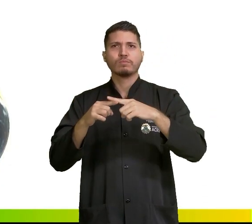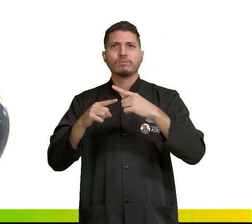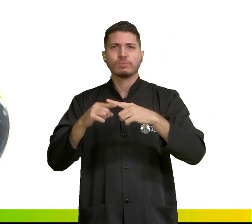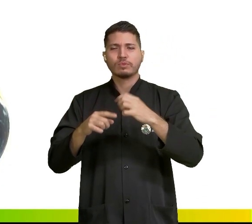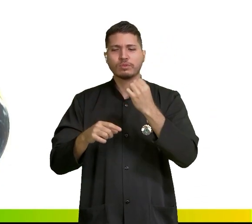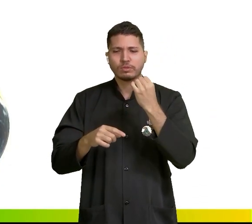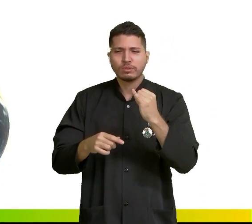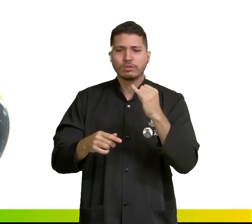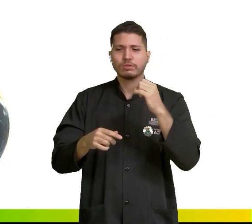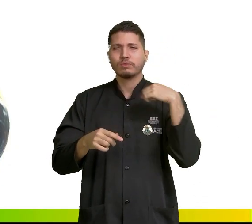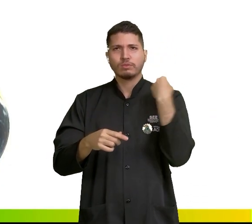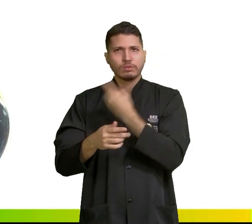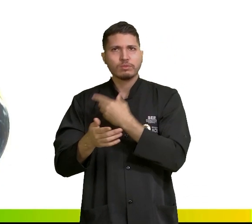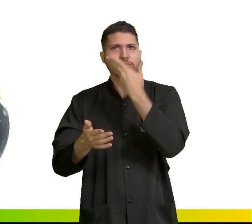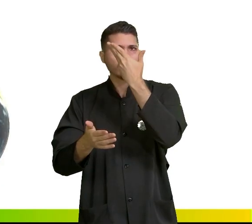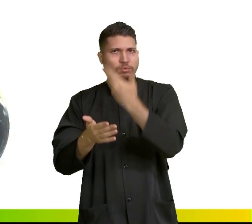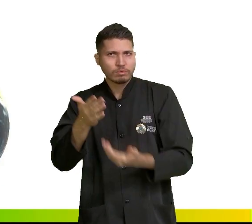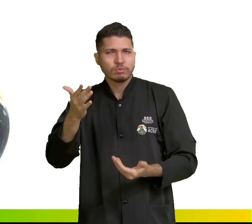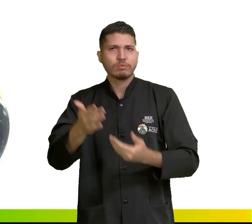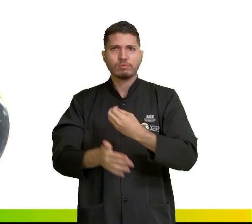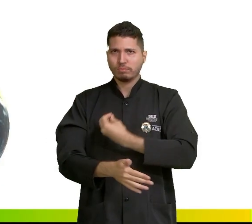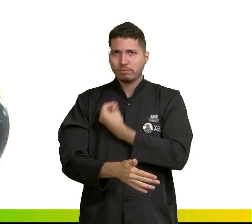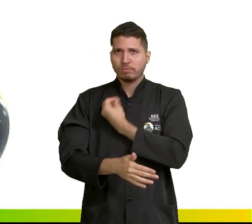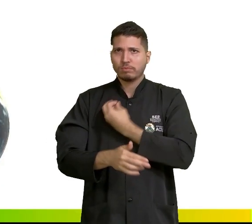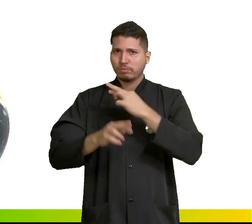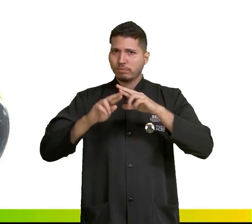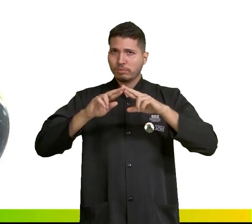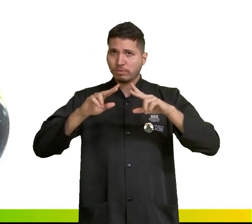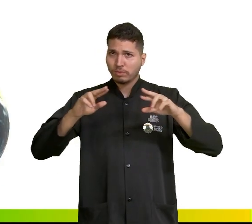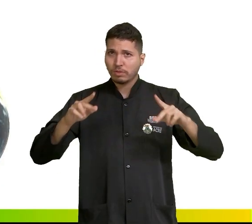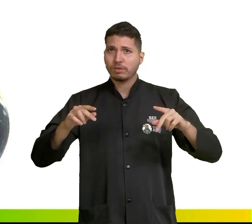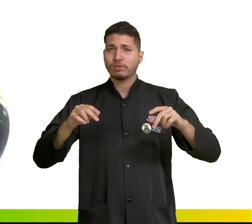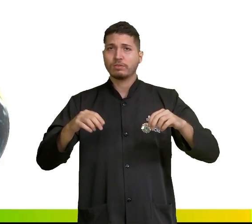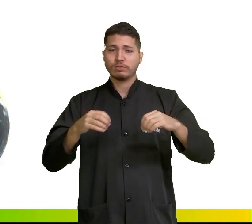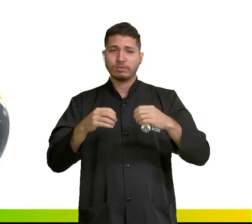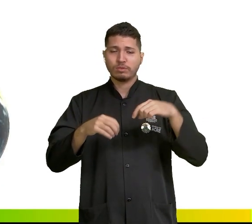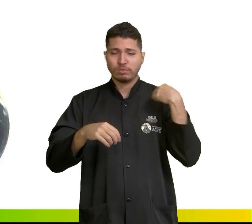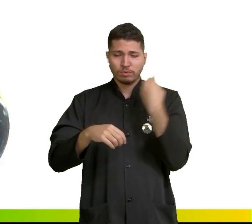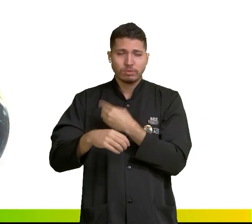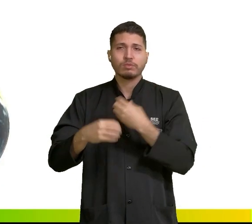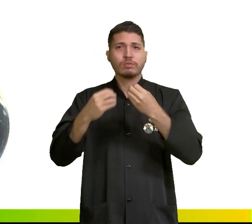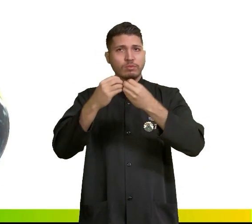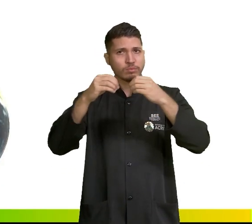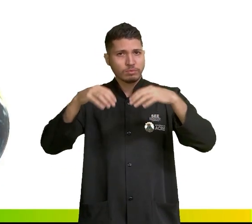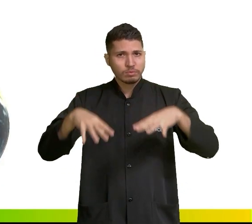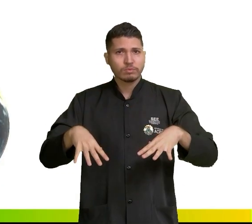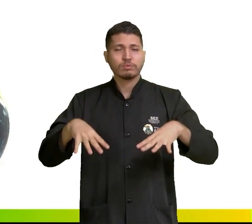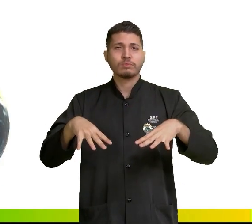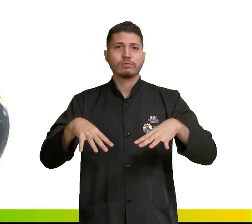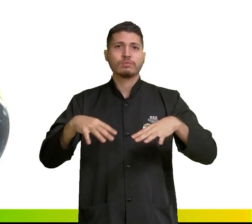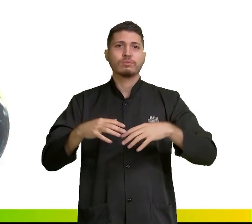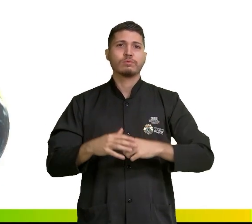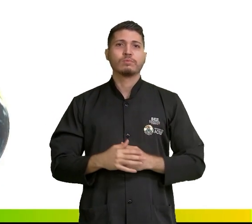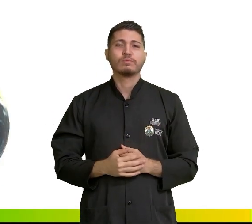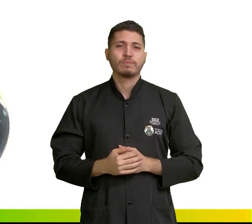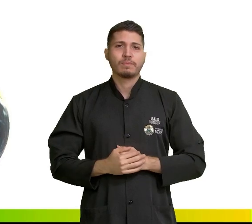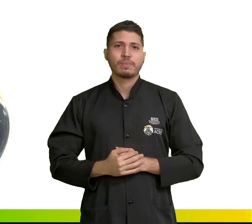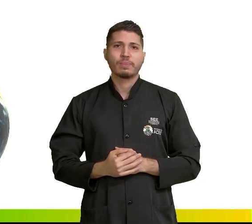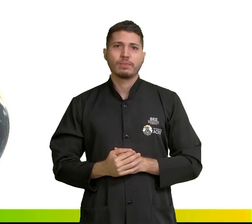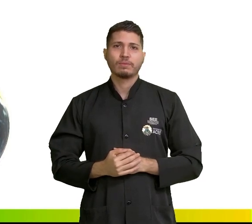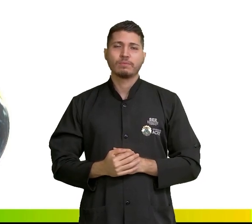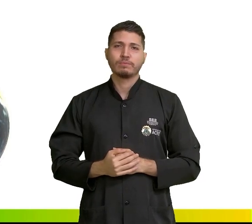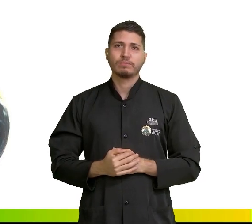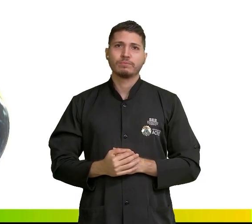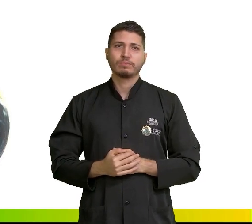gente também tem a perca desses recursos, tá? A gente pode também ter como consequências algo que está acontecendo no